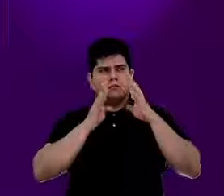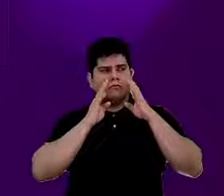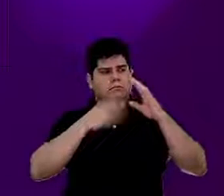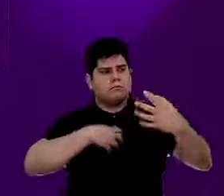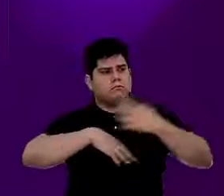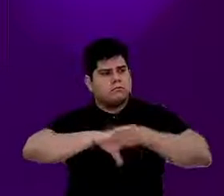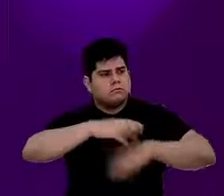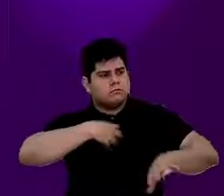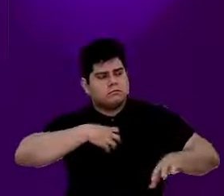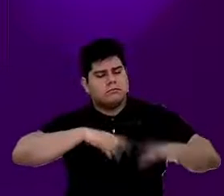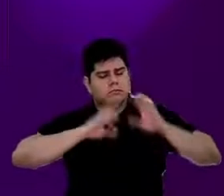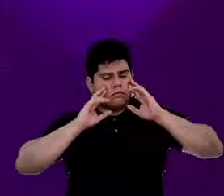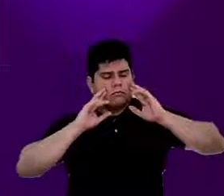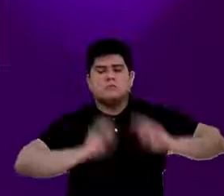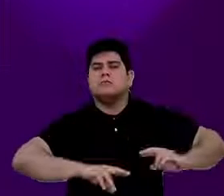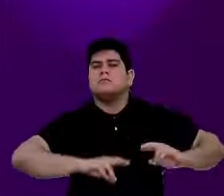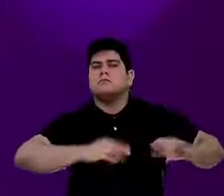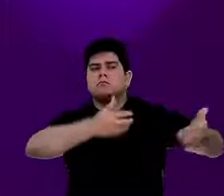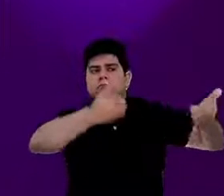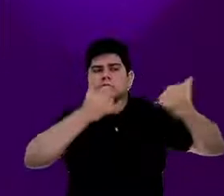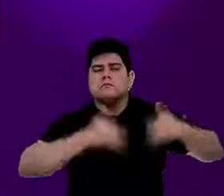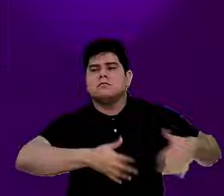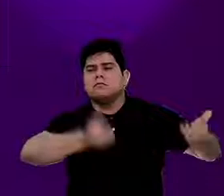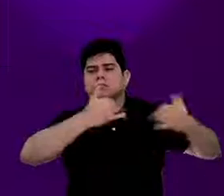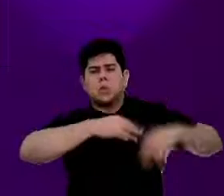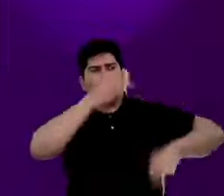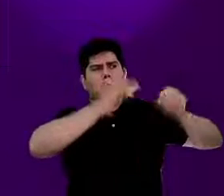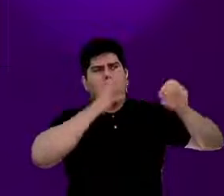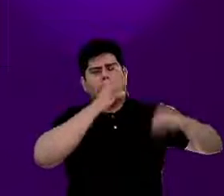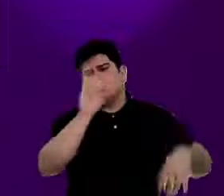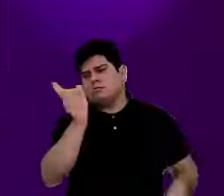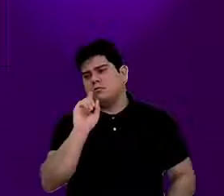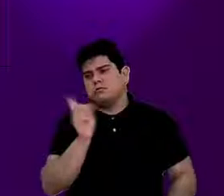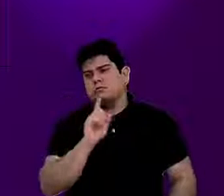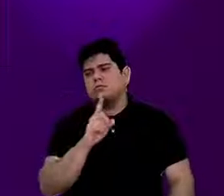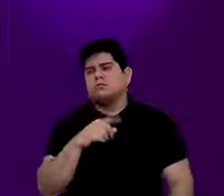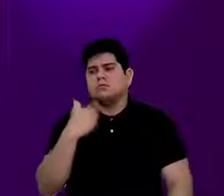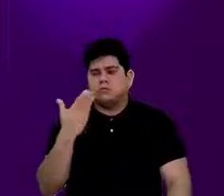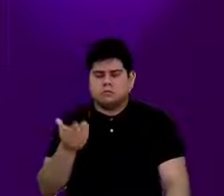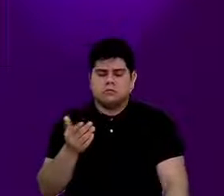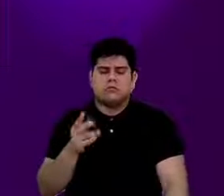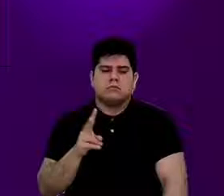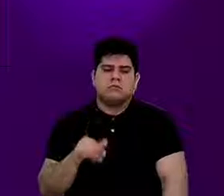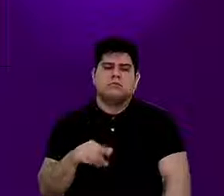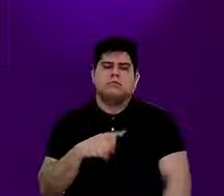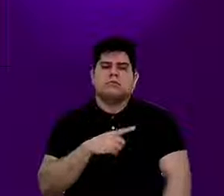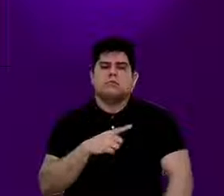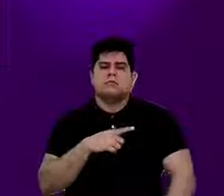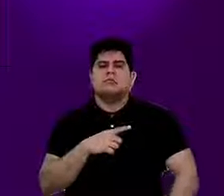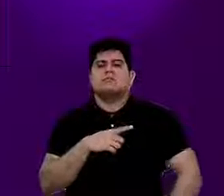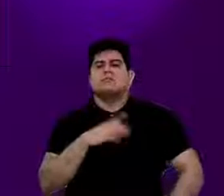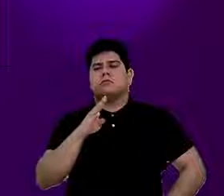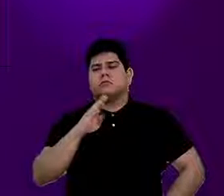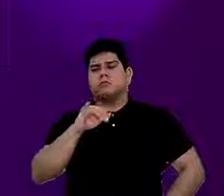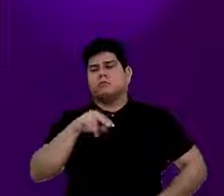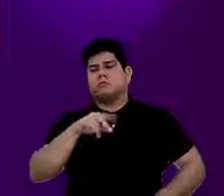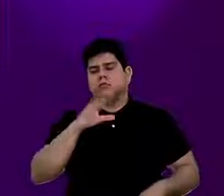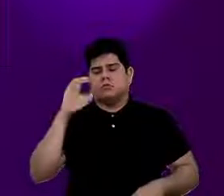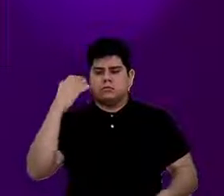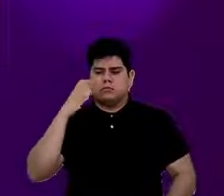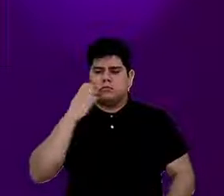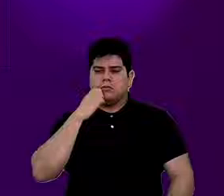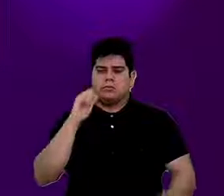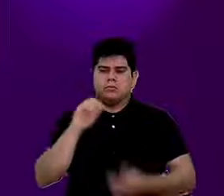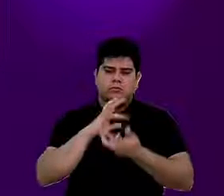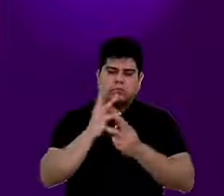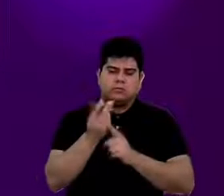empática, respeitosa, sem julgamento, e aí estaremos fazendo o binômio de medicina que é ciência e arte,